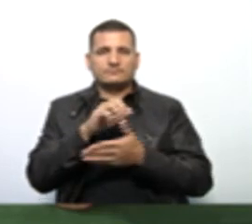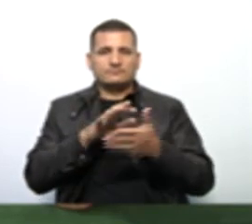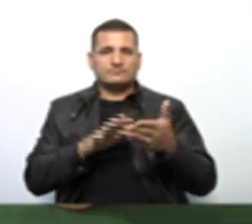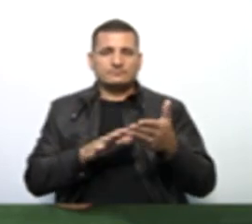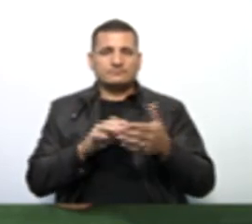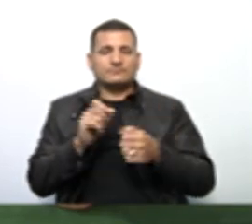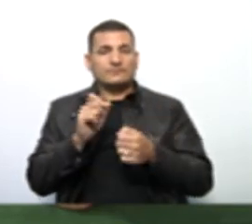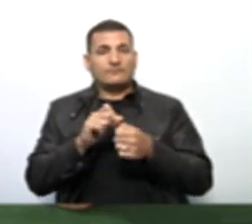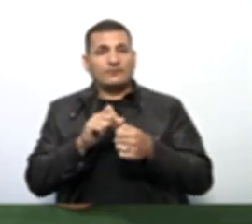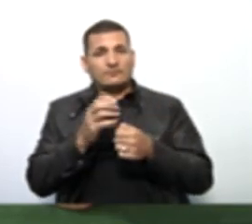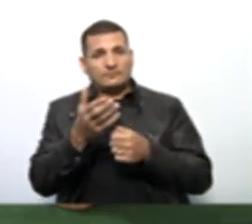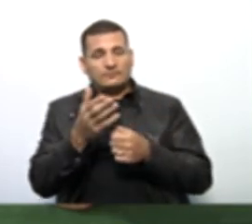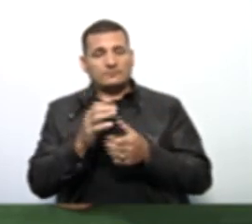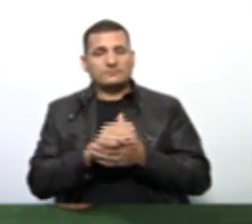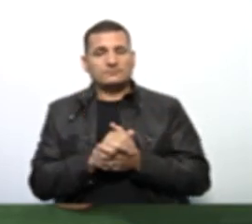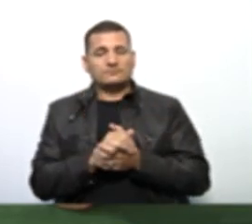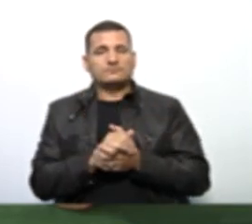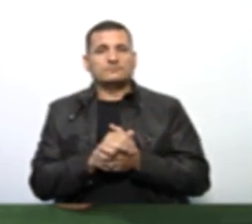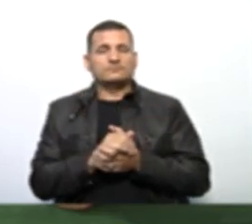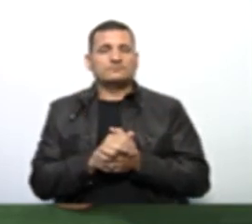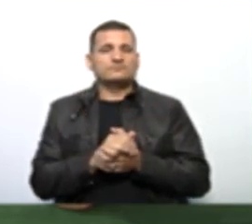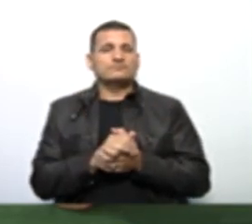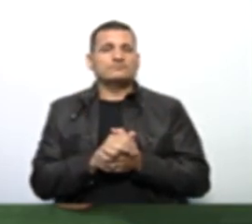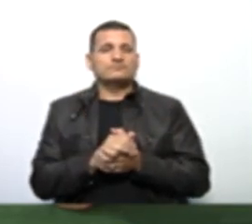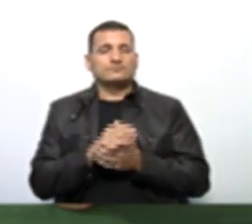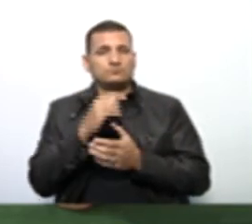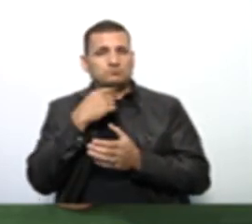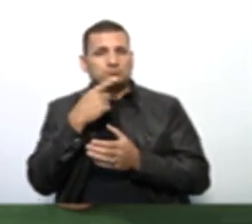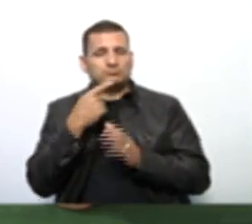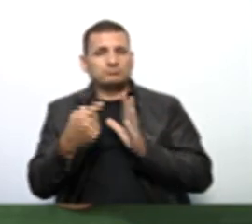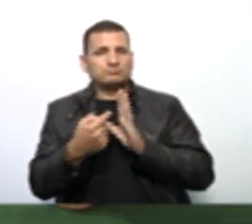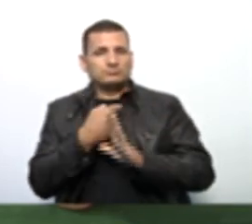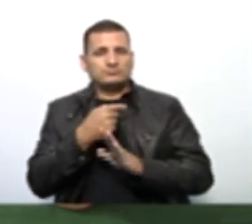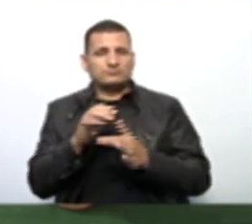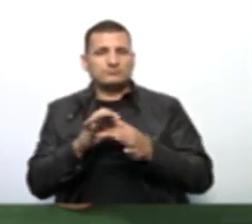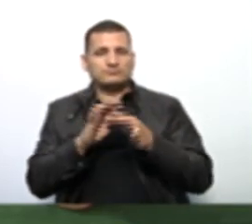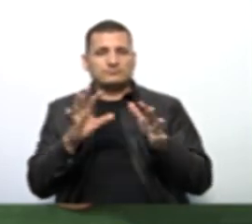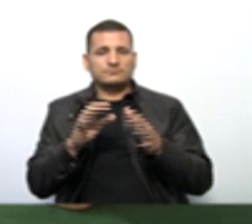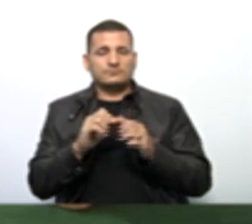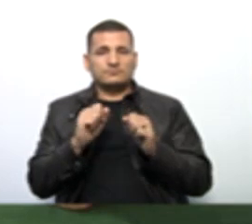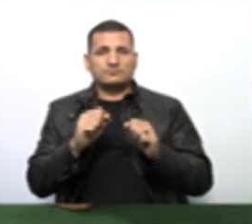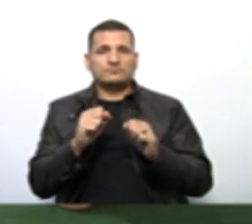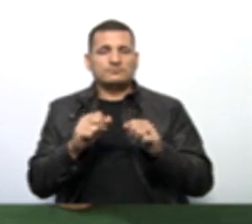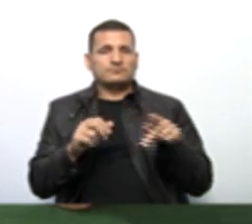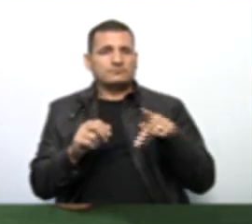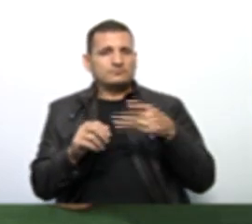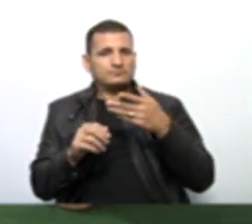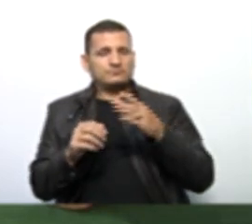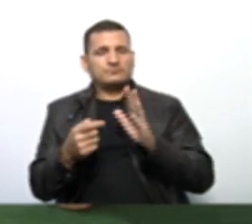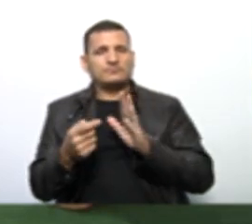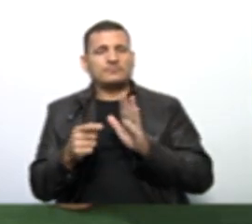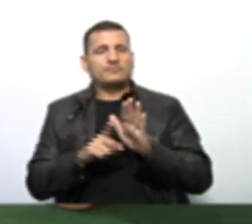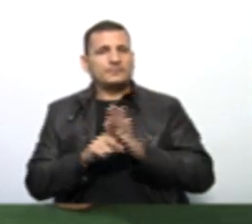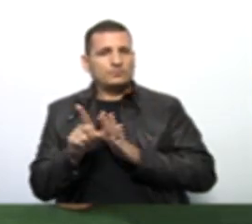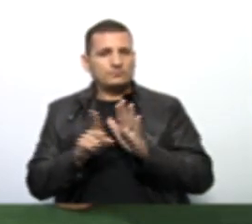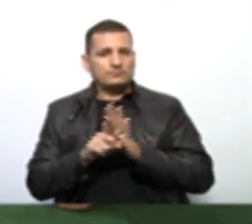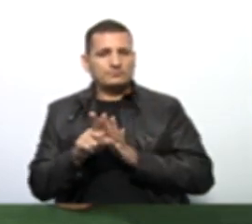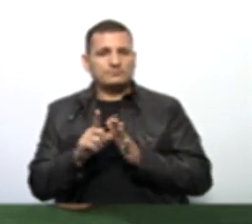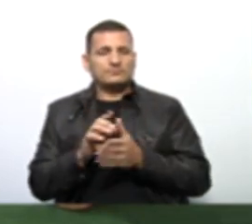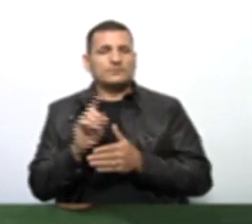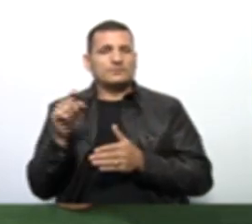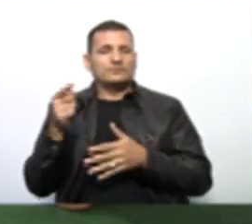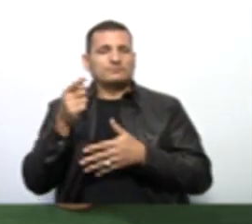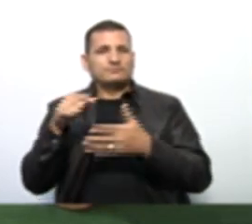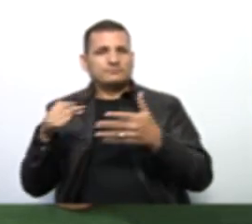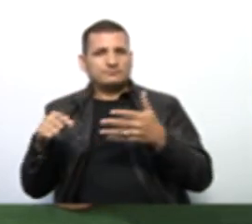faça e resolva e douglas estou aqui também tá você pode mandar para o professor rené responder agora qualquer coisa estamos aí já vai estar com a gente